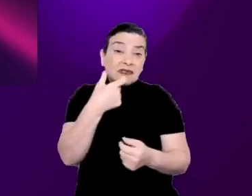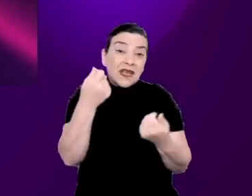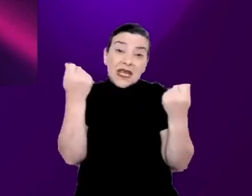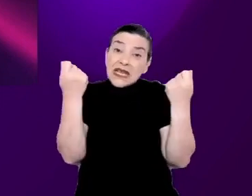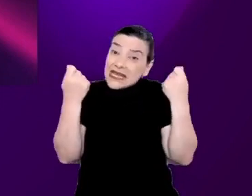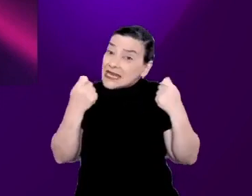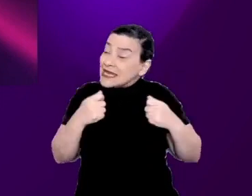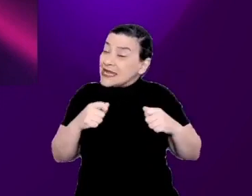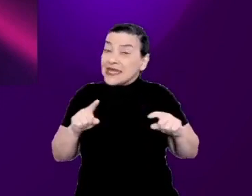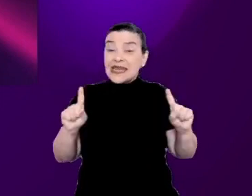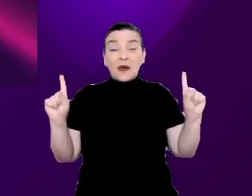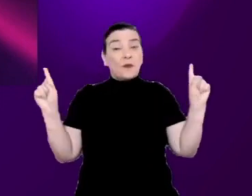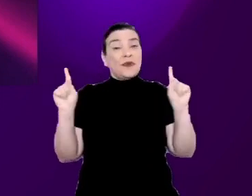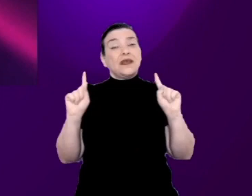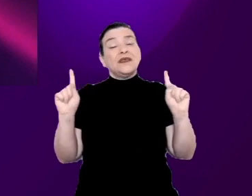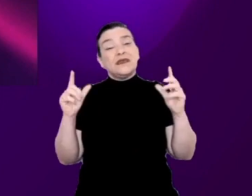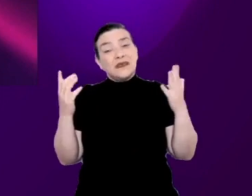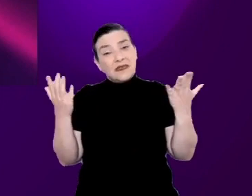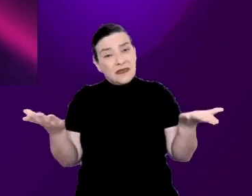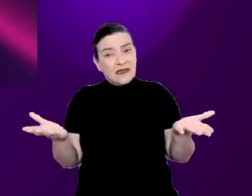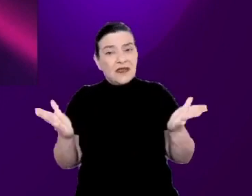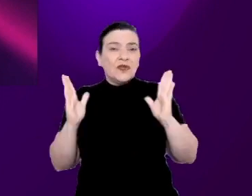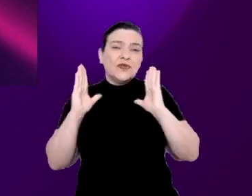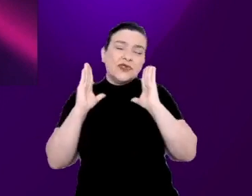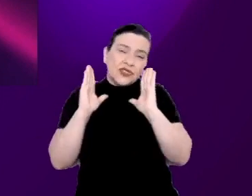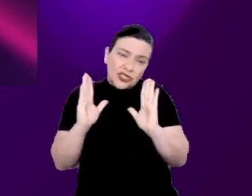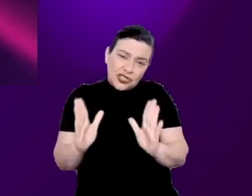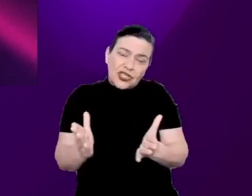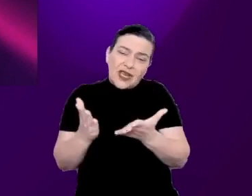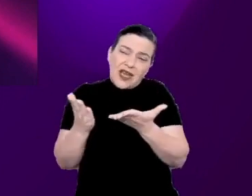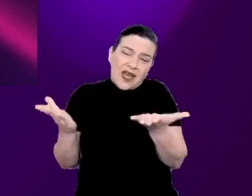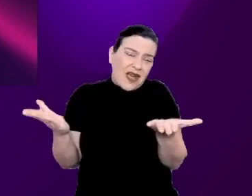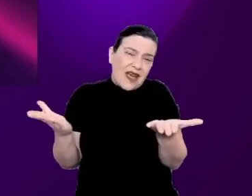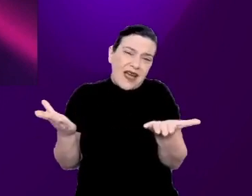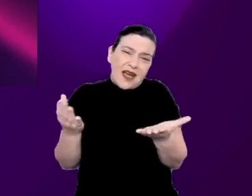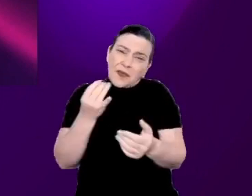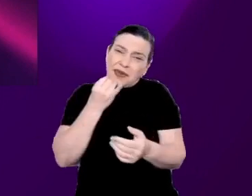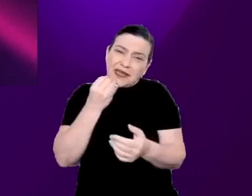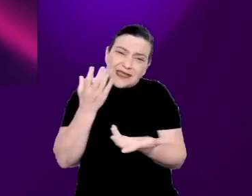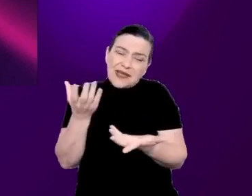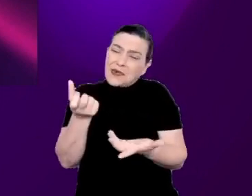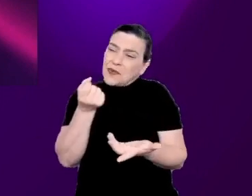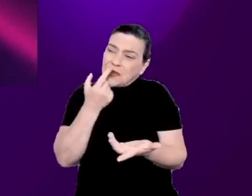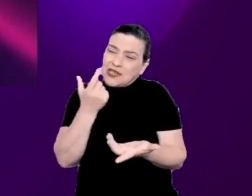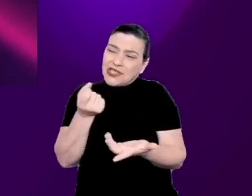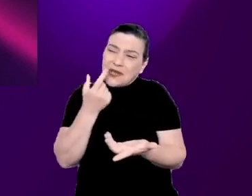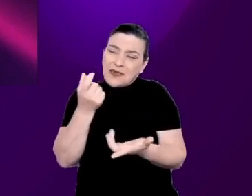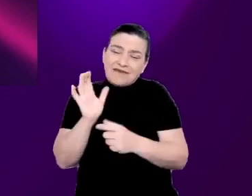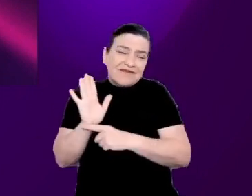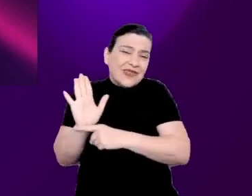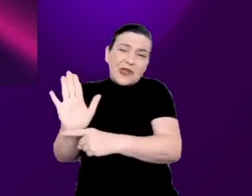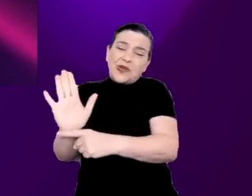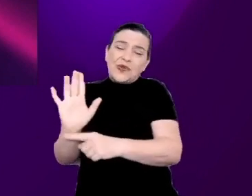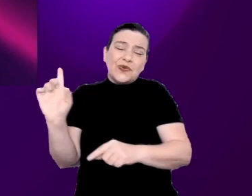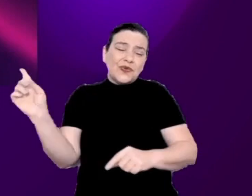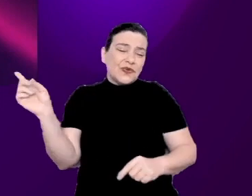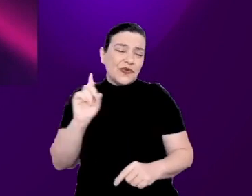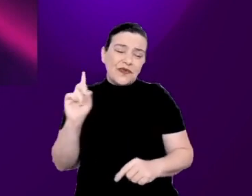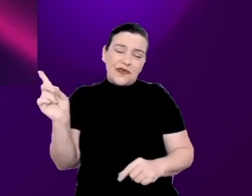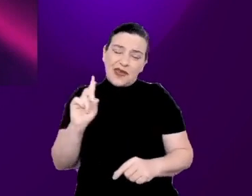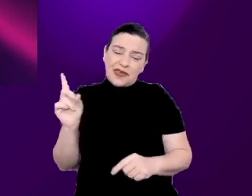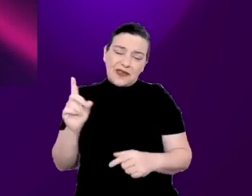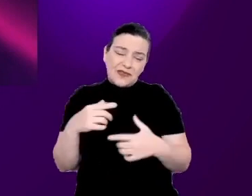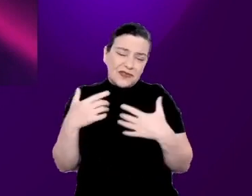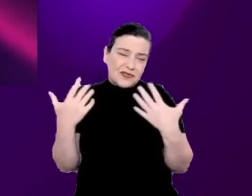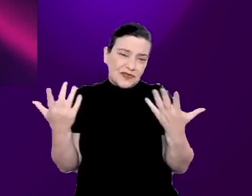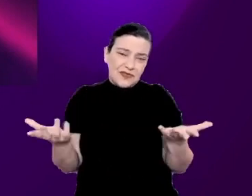não precisam estão muito bem embasados de que não tem nenhum benefício em usar um medicamento que a gente